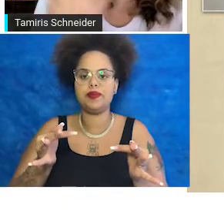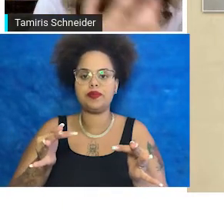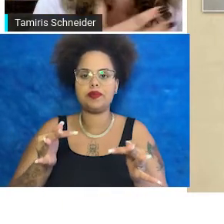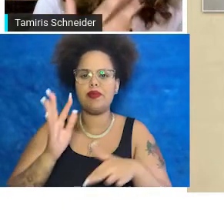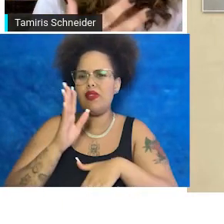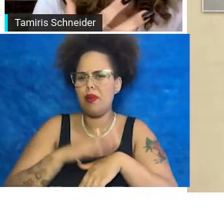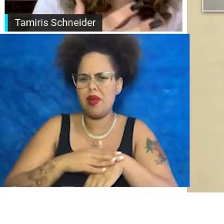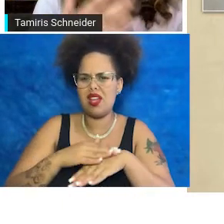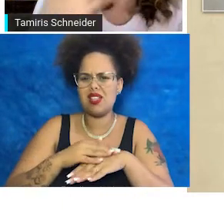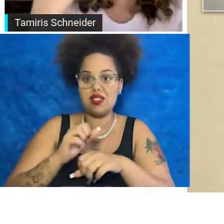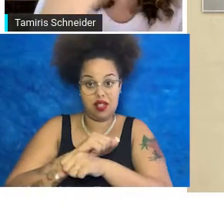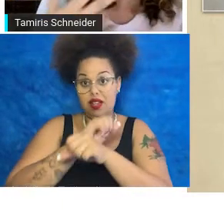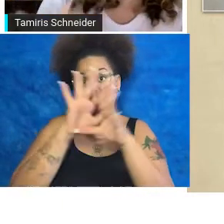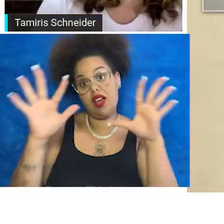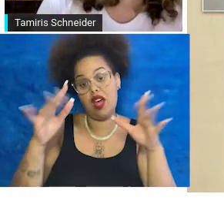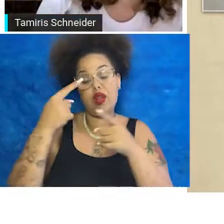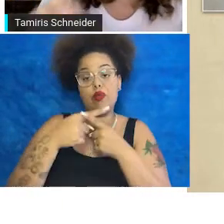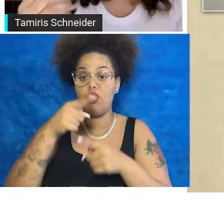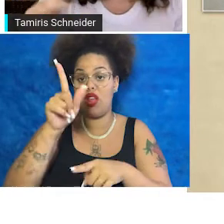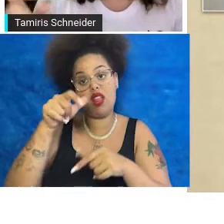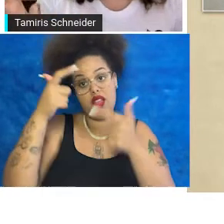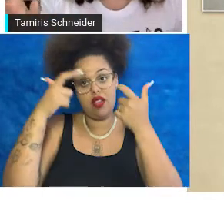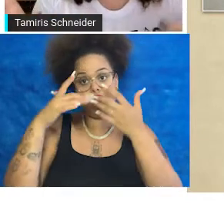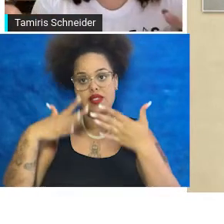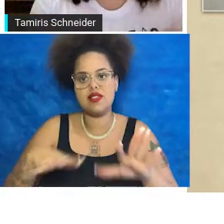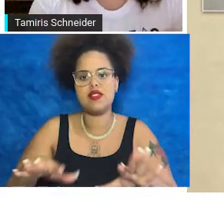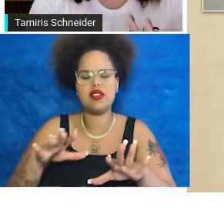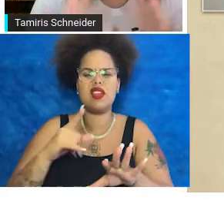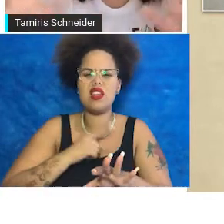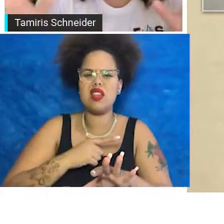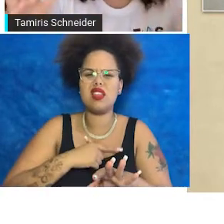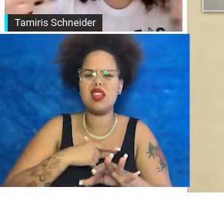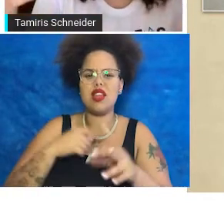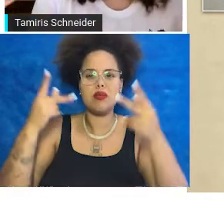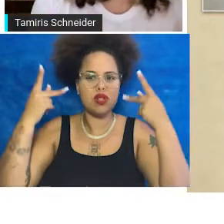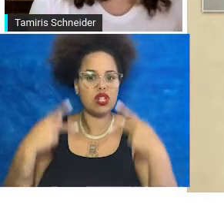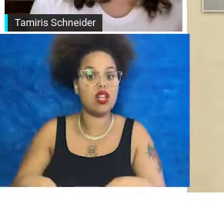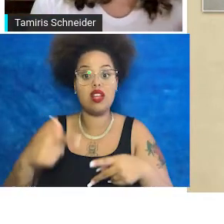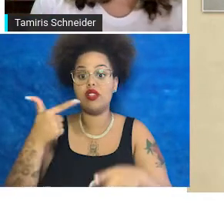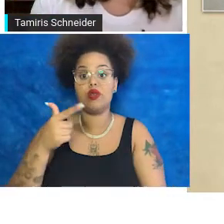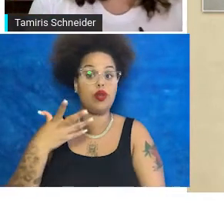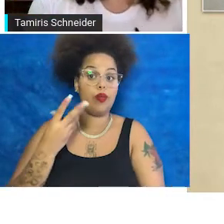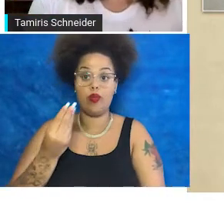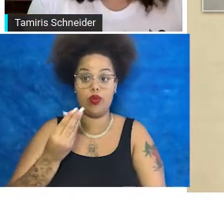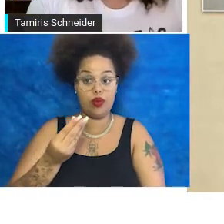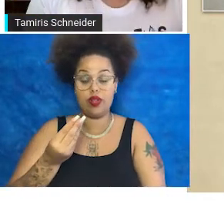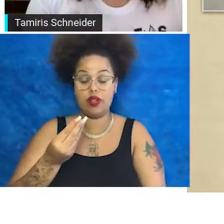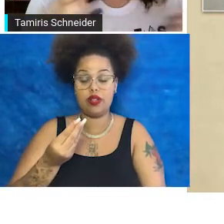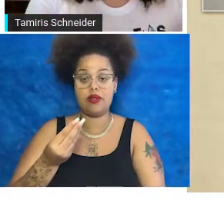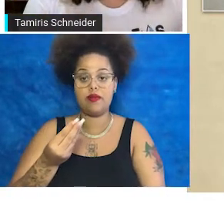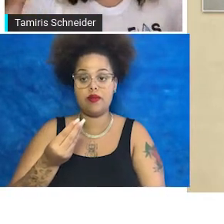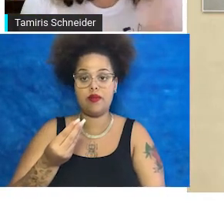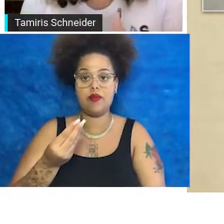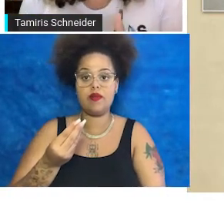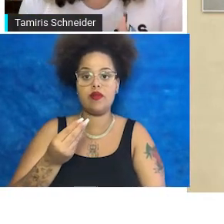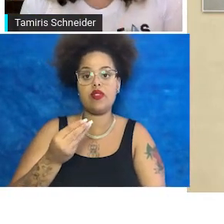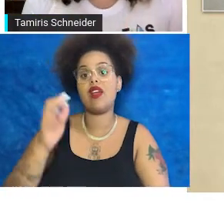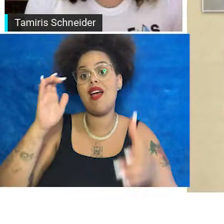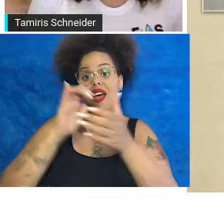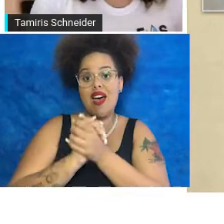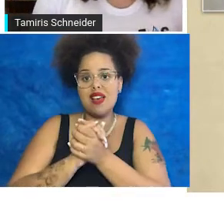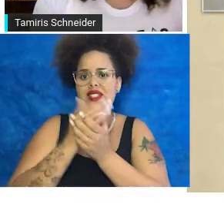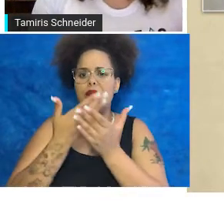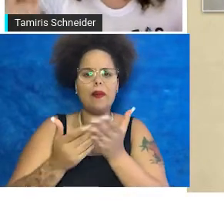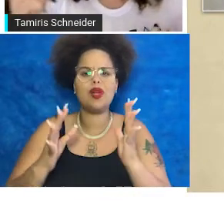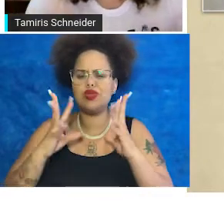uma coisa mais clara, né? Porque ela é assim, apesar dela ter personalidade, ela também não tem muito assim. E aí, quando ela casa, ela perde